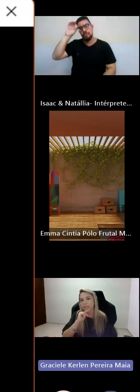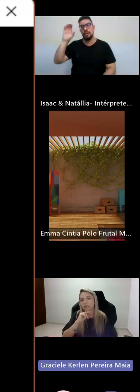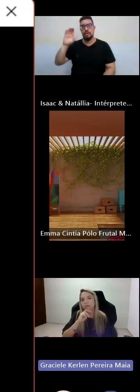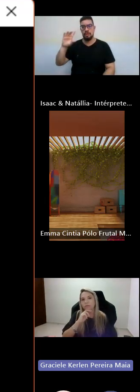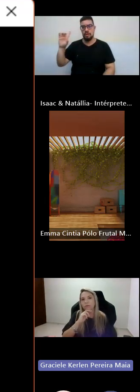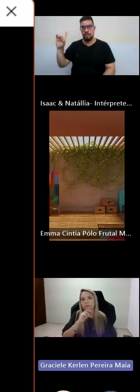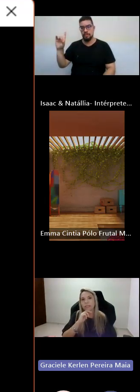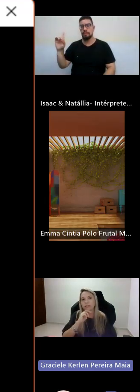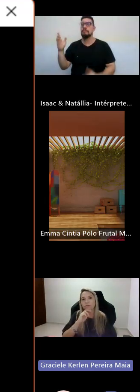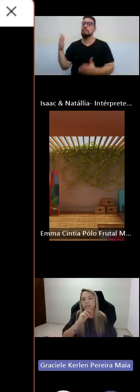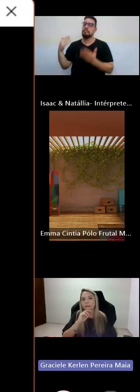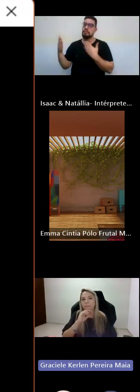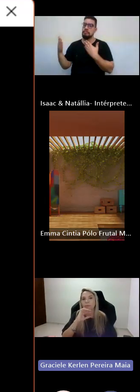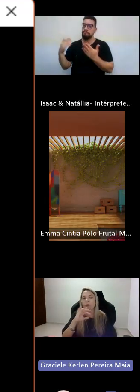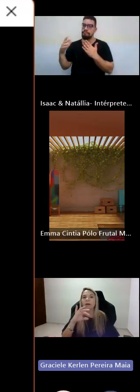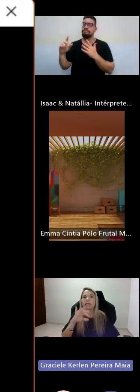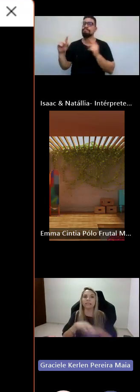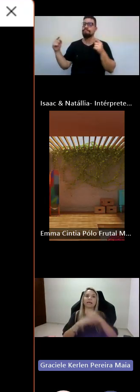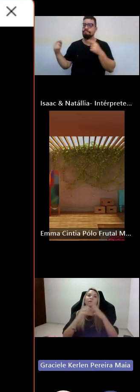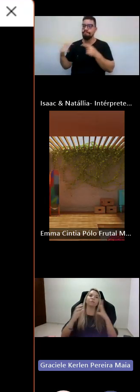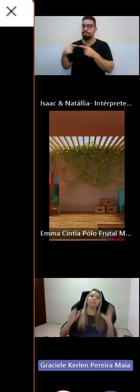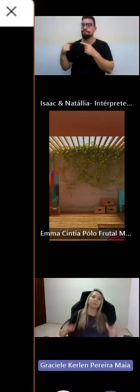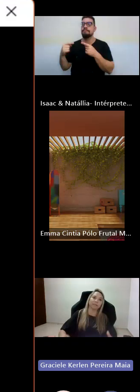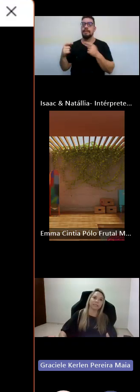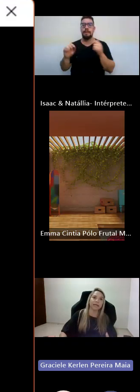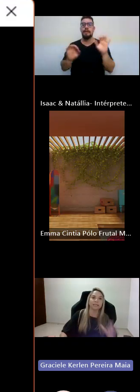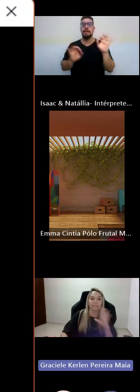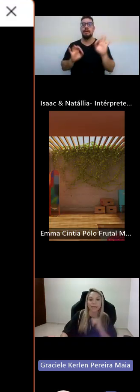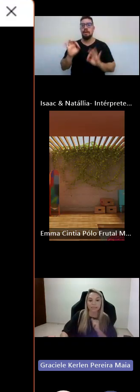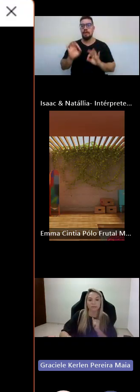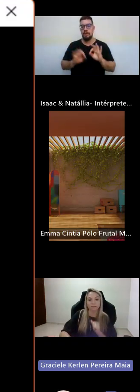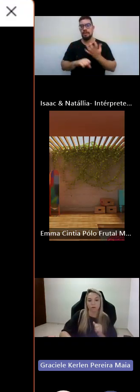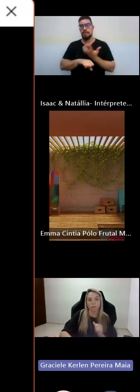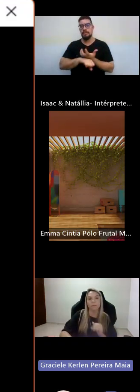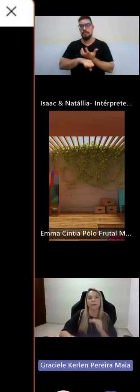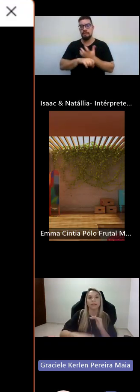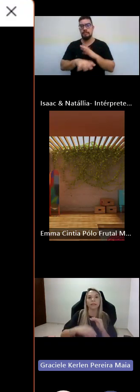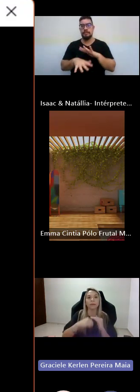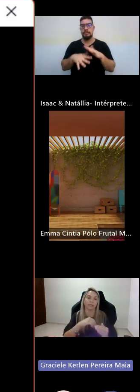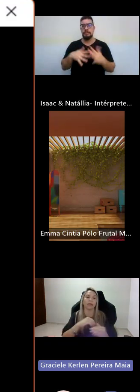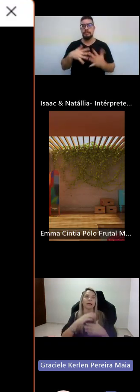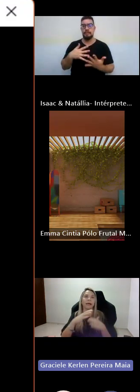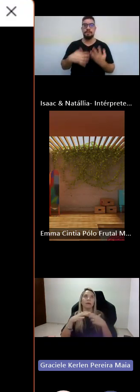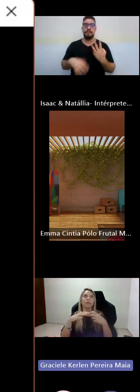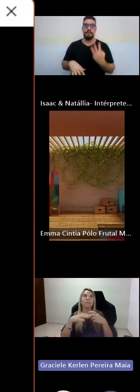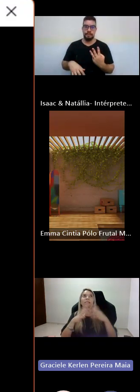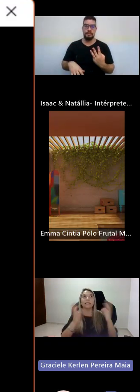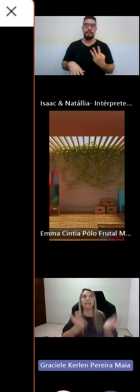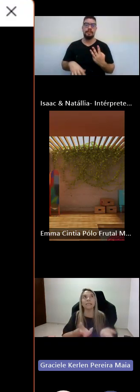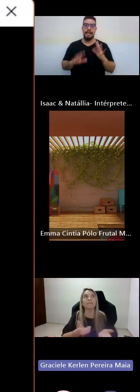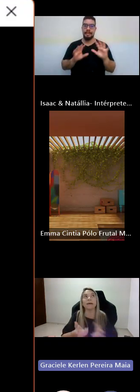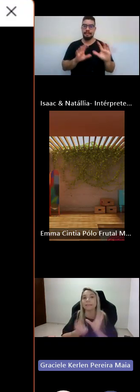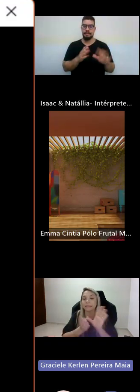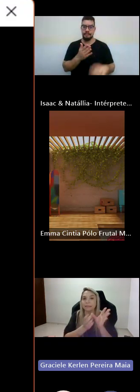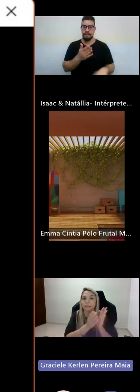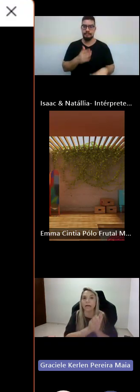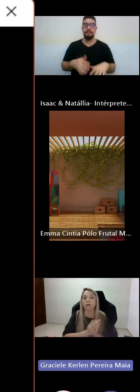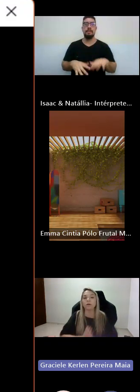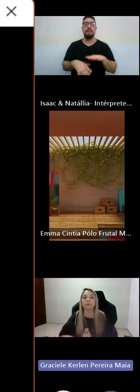gente chegou num consenso de organizar o Libras 3 dessa forma. Então, aqui, o Libras 3, ele